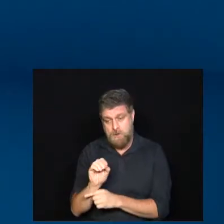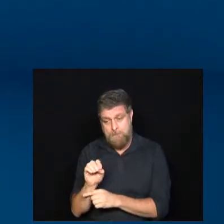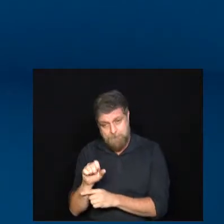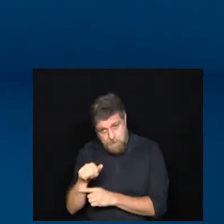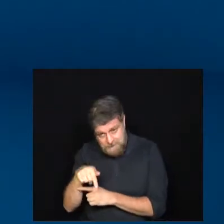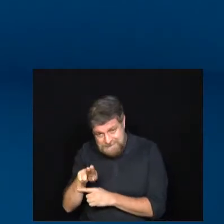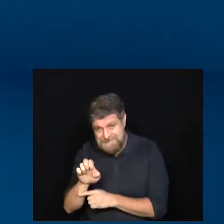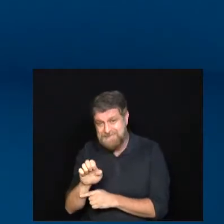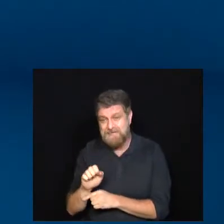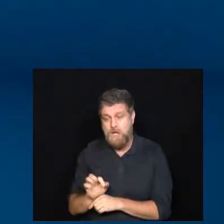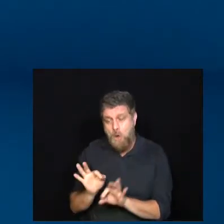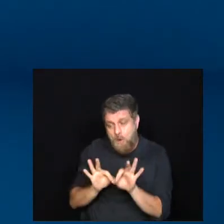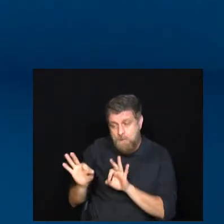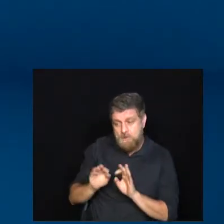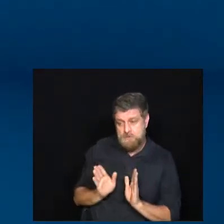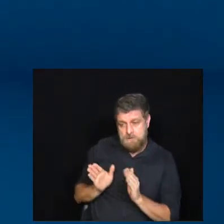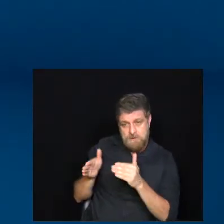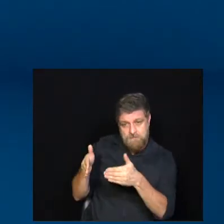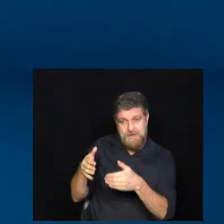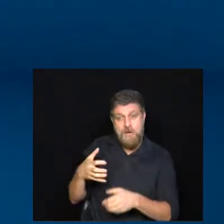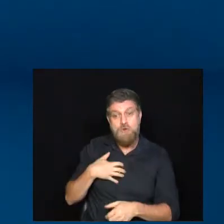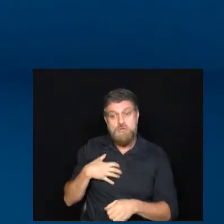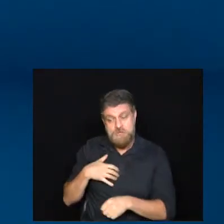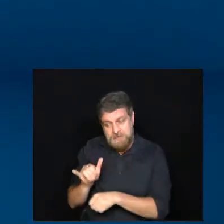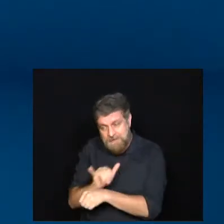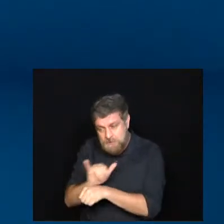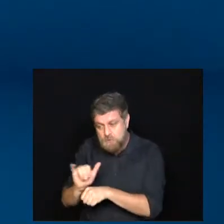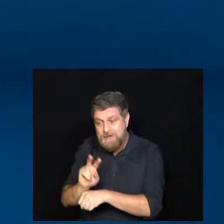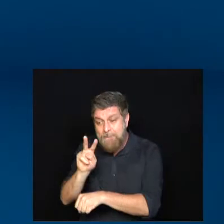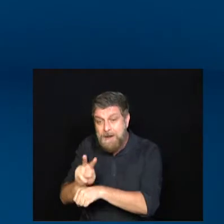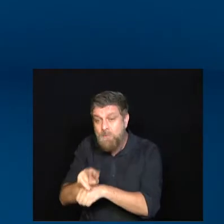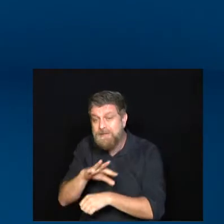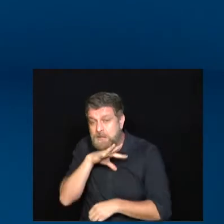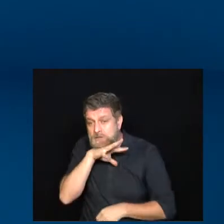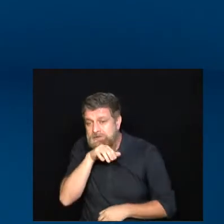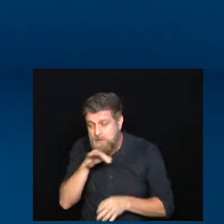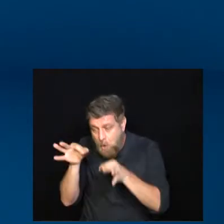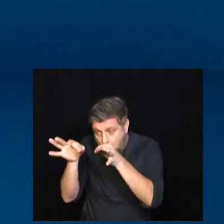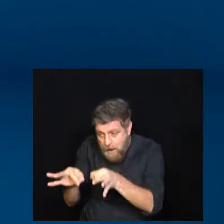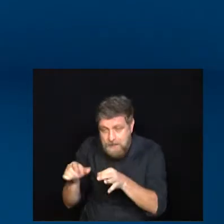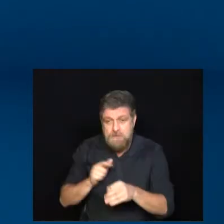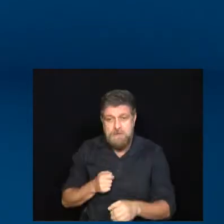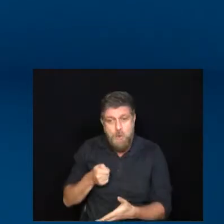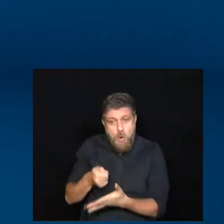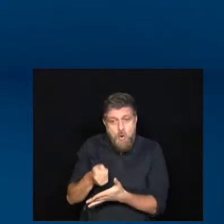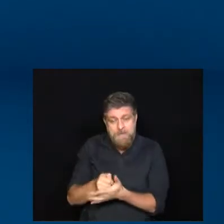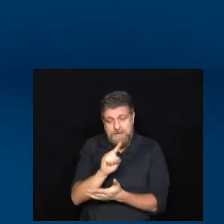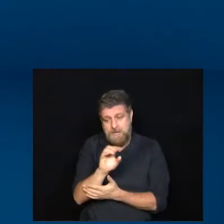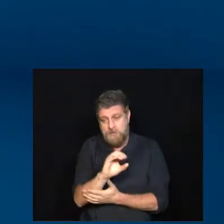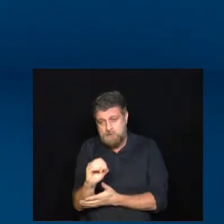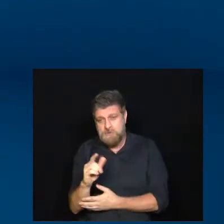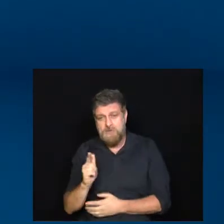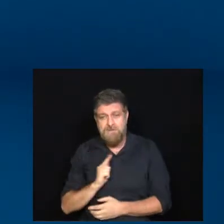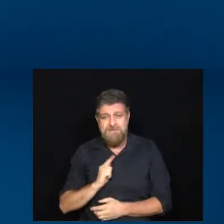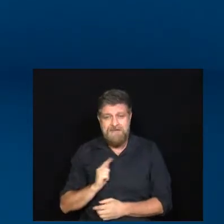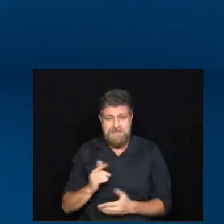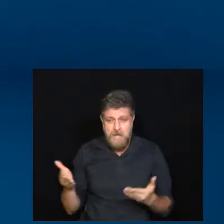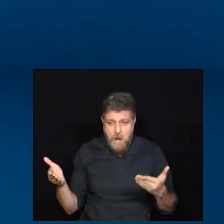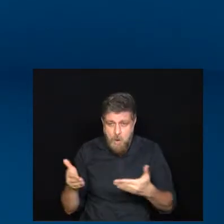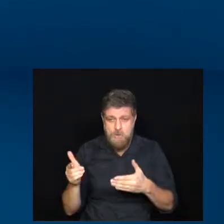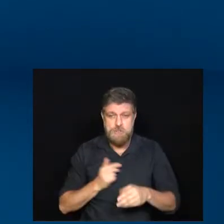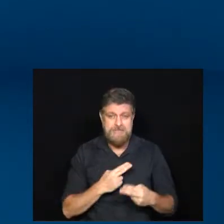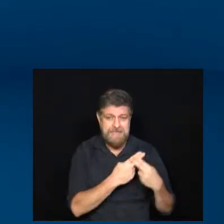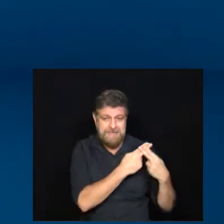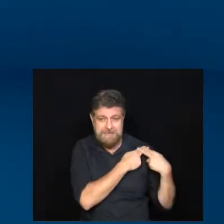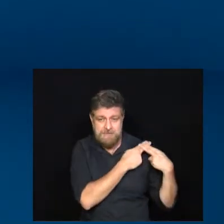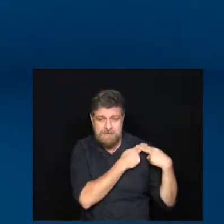o projeto estabelece a forma de manejo dos animais e determina que o zoológico manterá as atuais atribuições